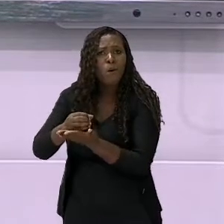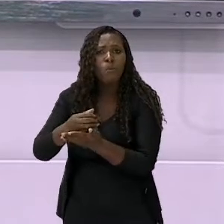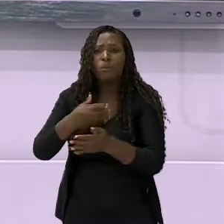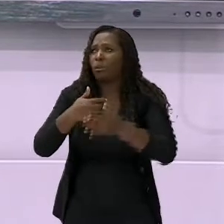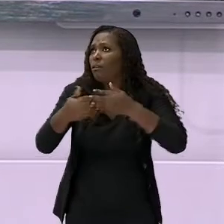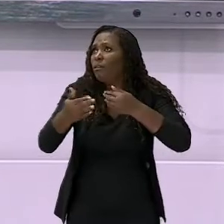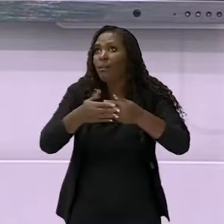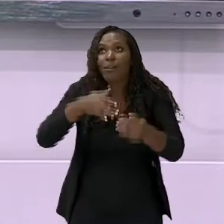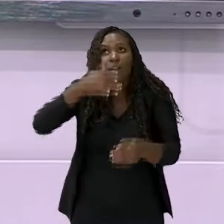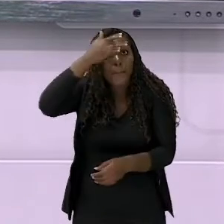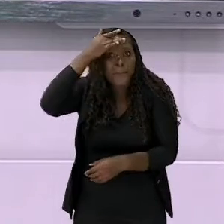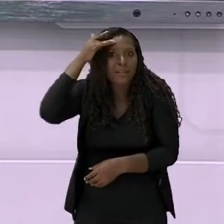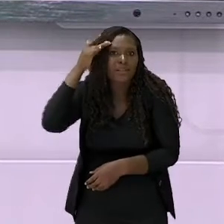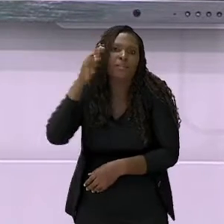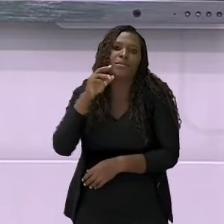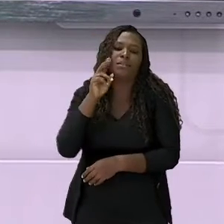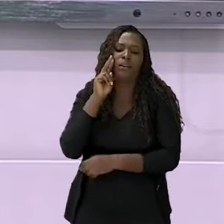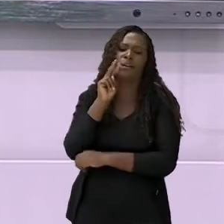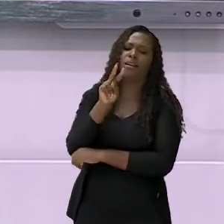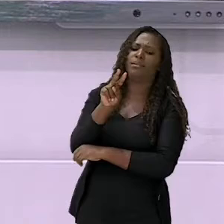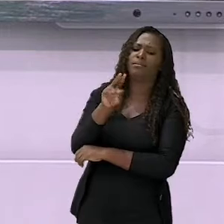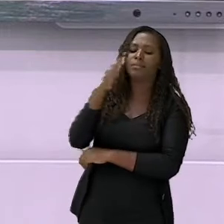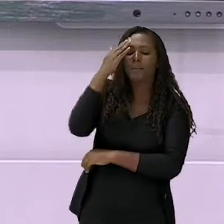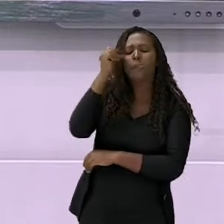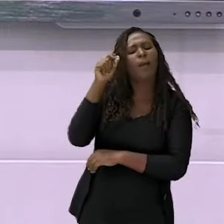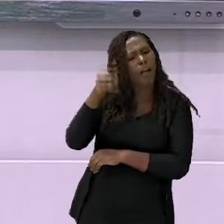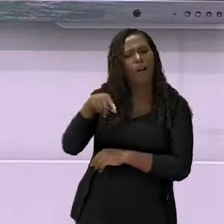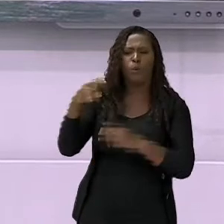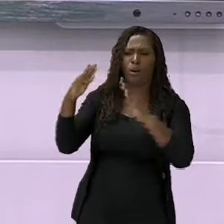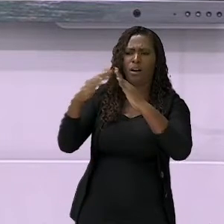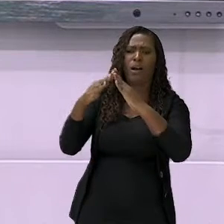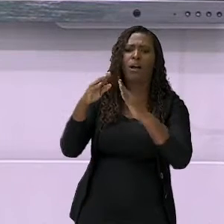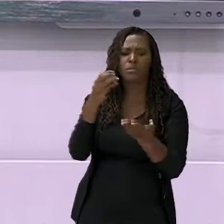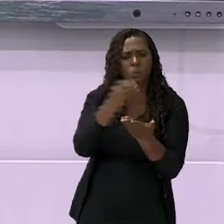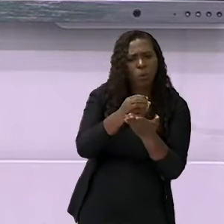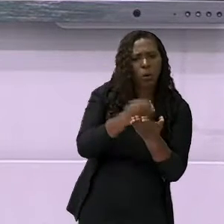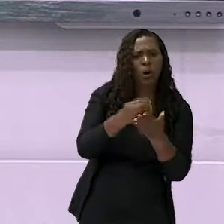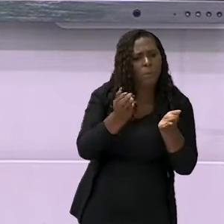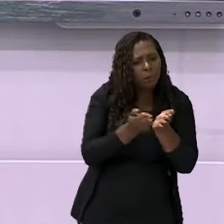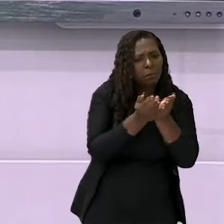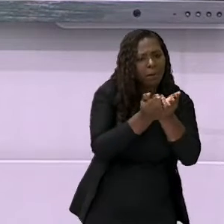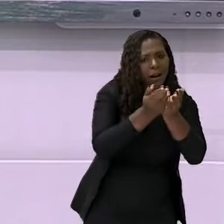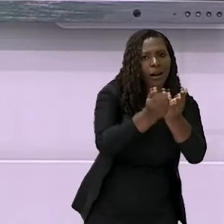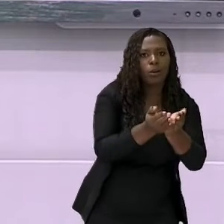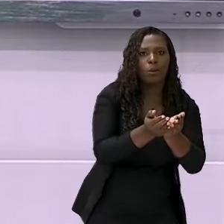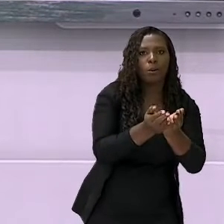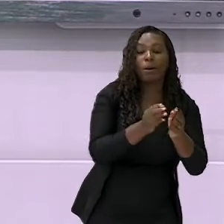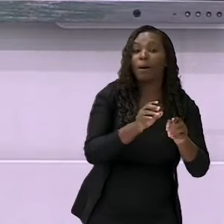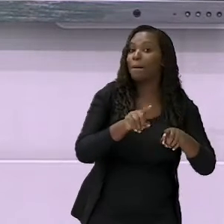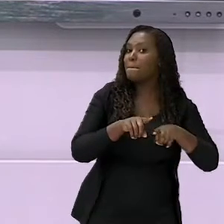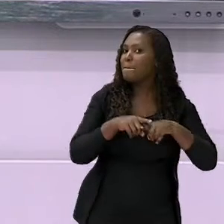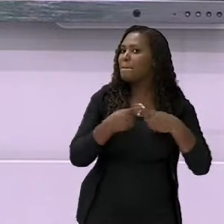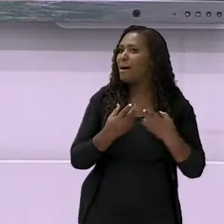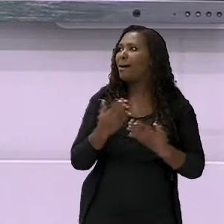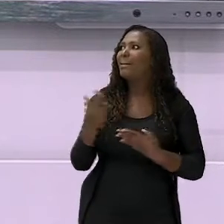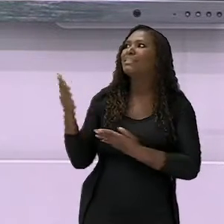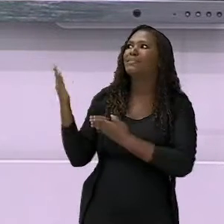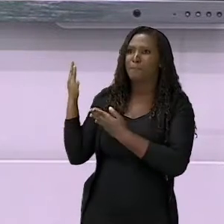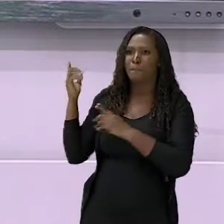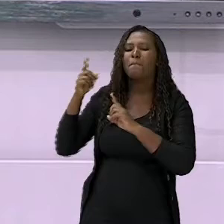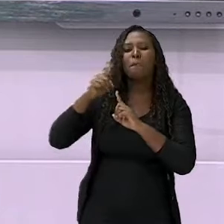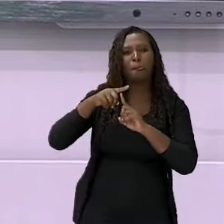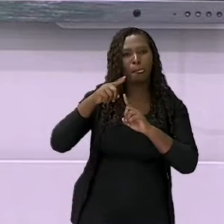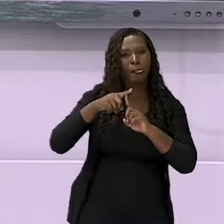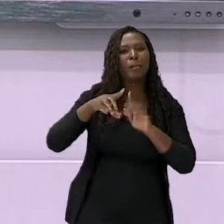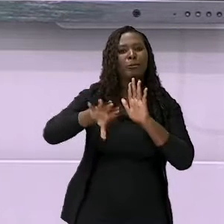saber que é uma casa. Mas já na arte abstrata, ou no abstracismo, nem tudo